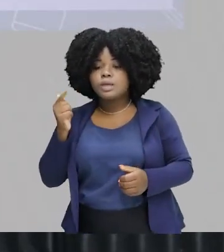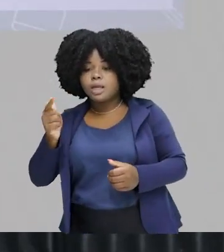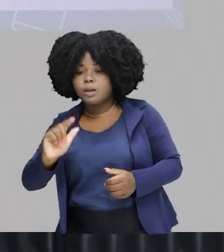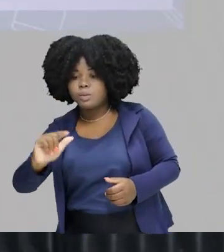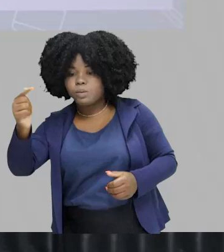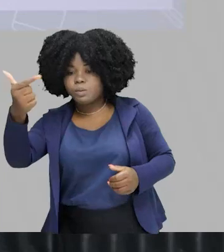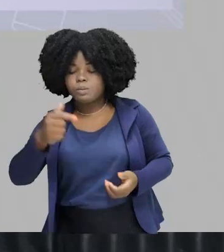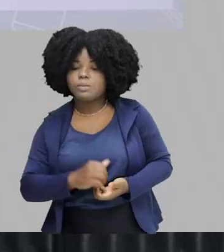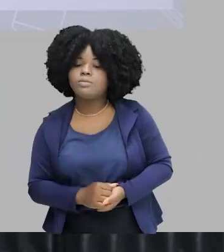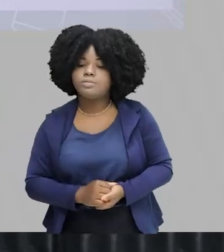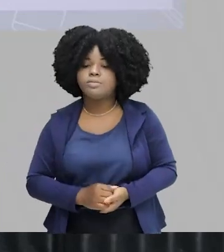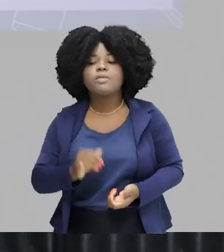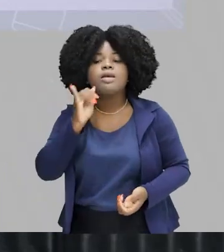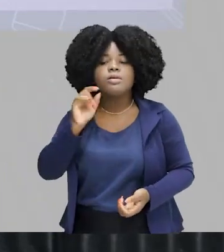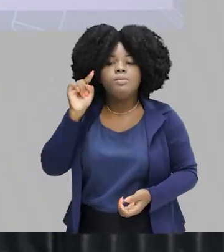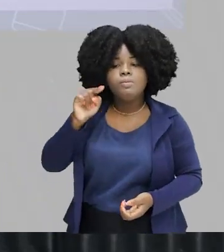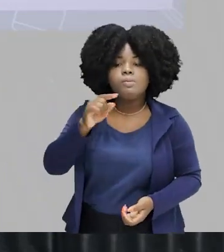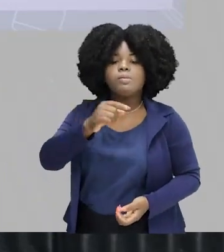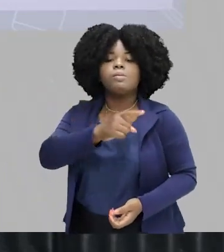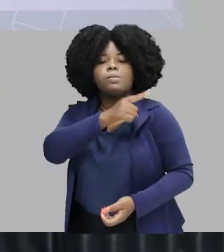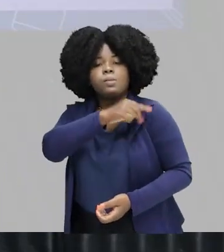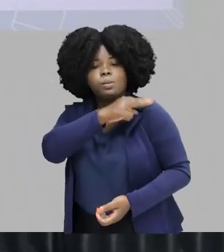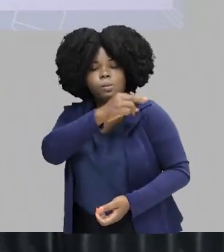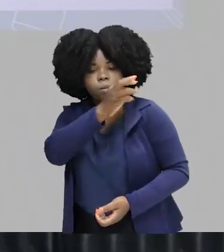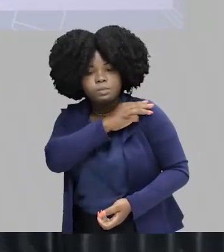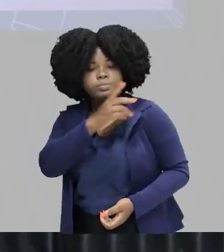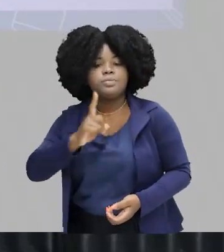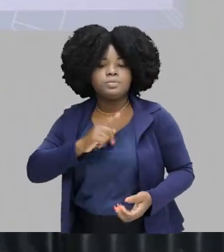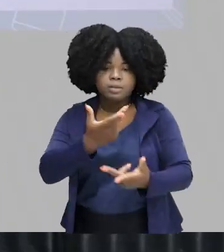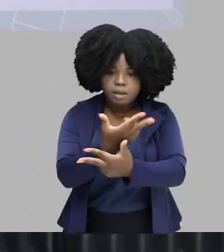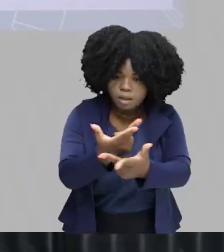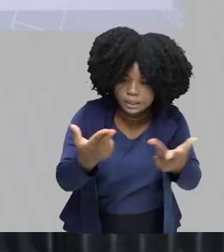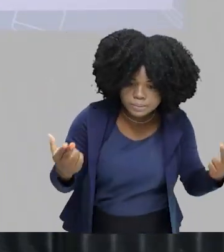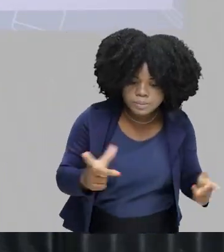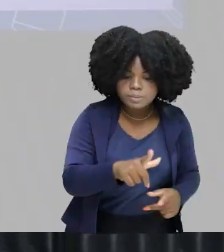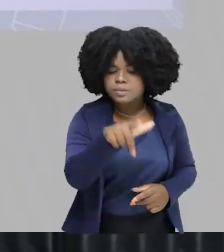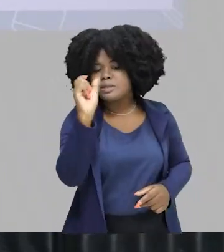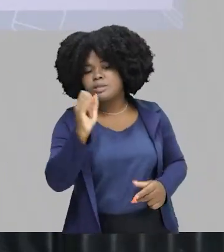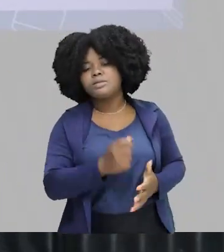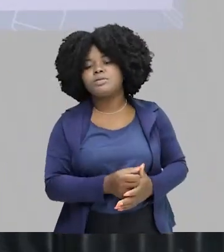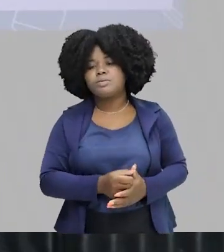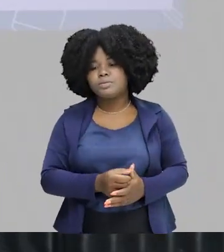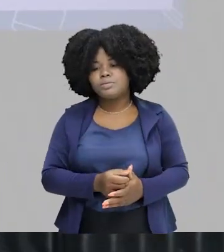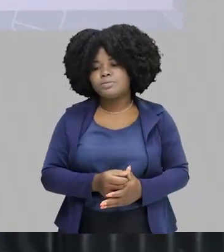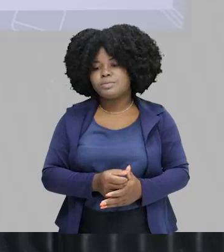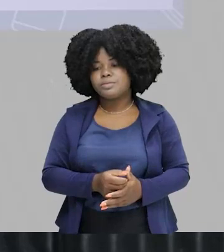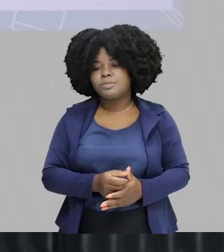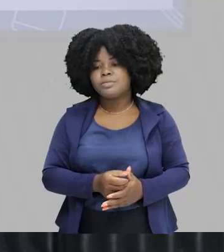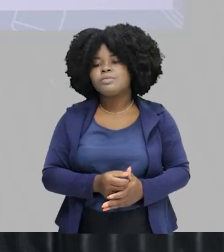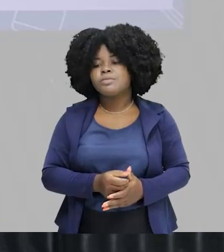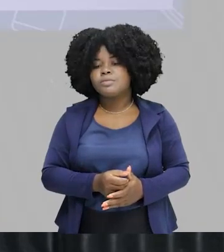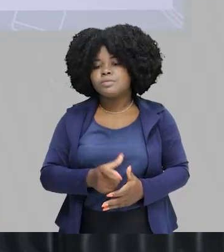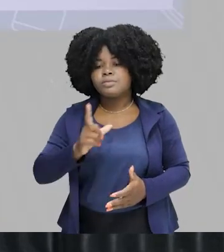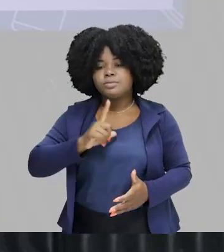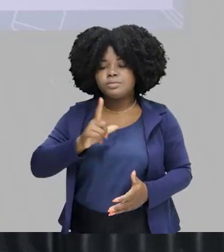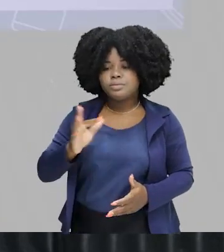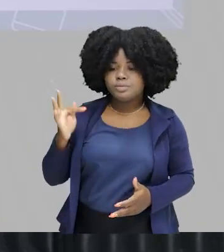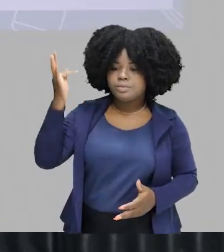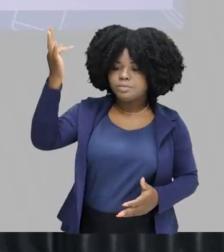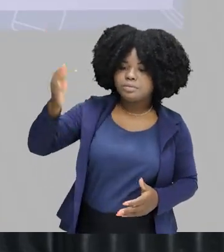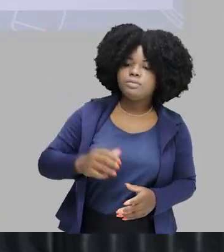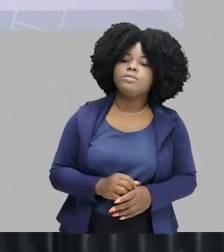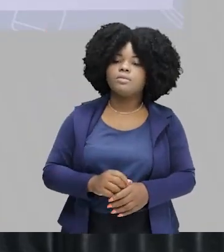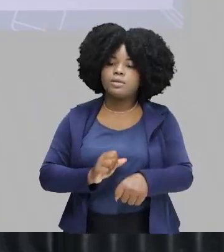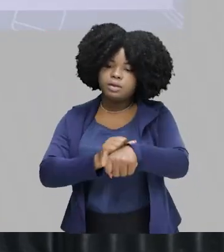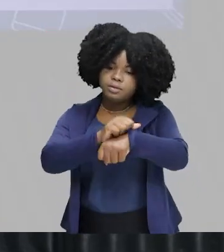médio, você tem ali um rol de opções, né, para seguir na sua vida futura, para fazer universidade, para entrar no